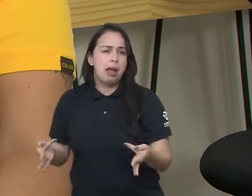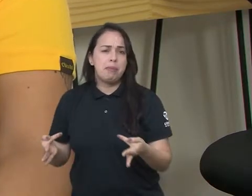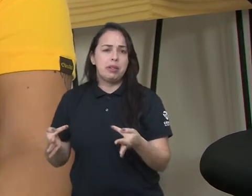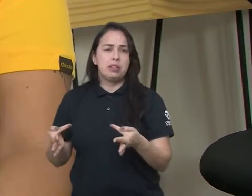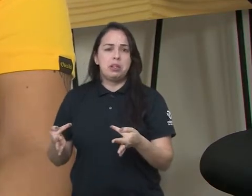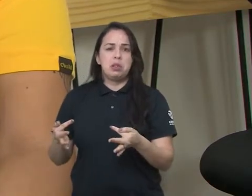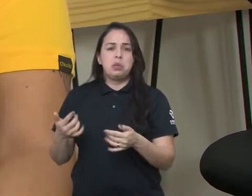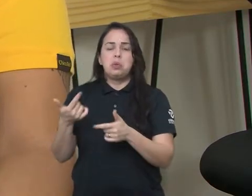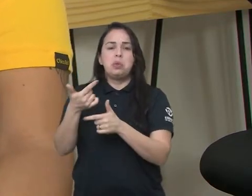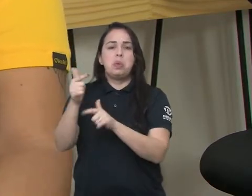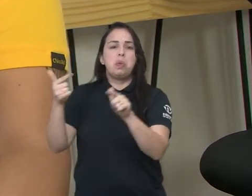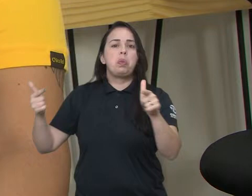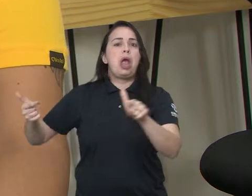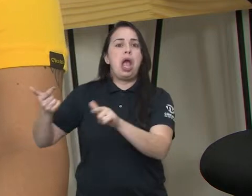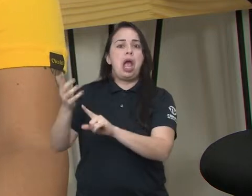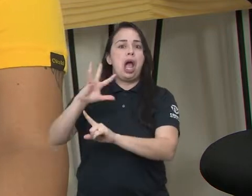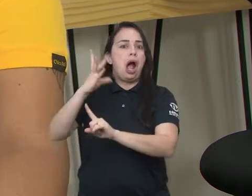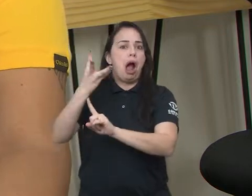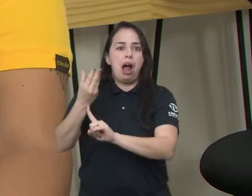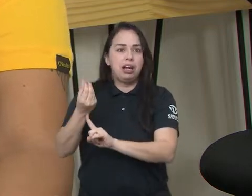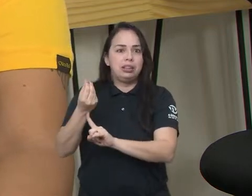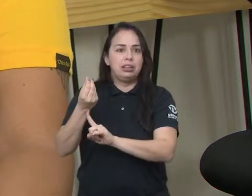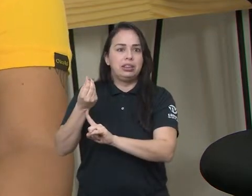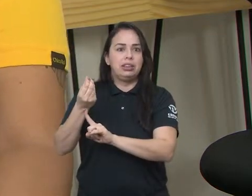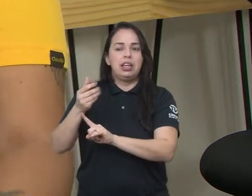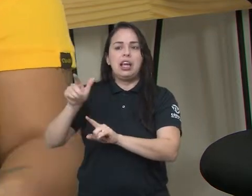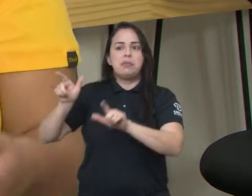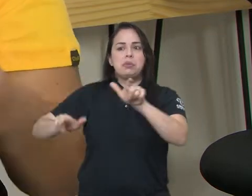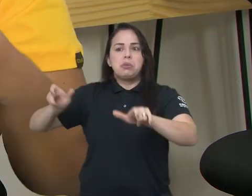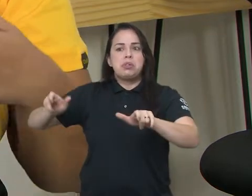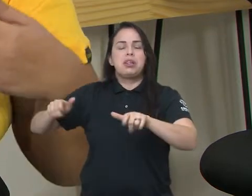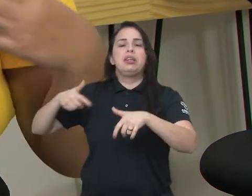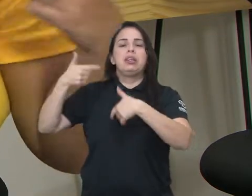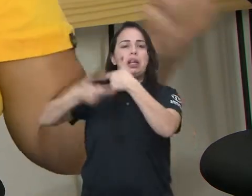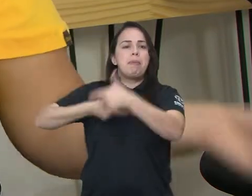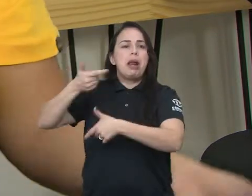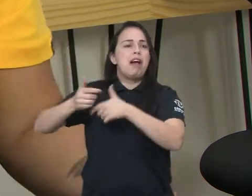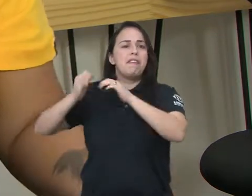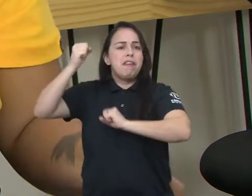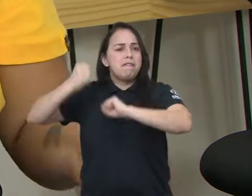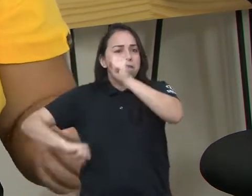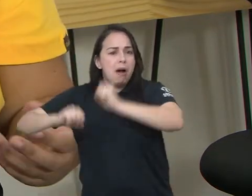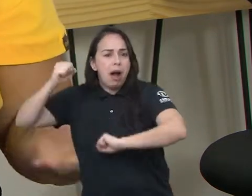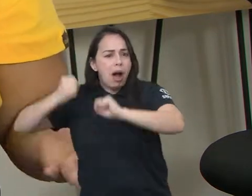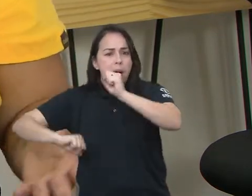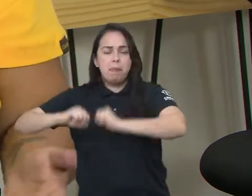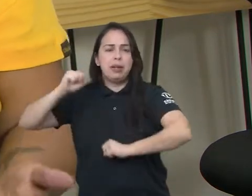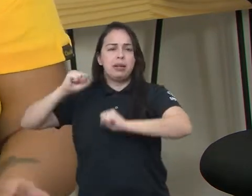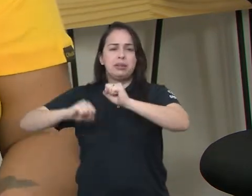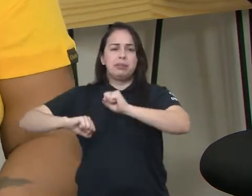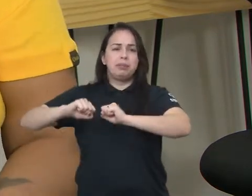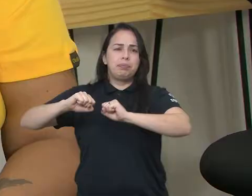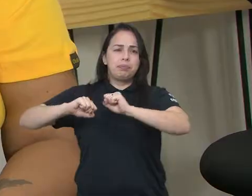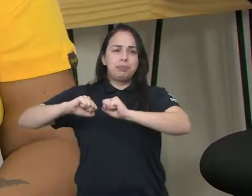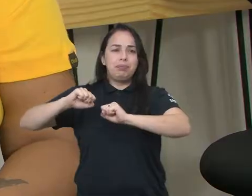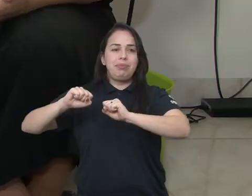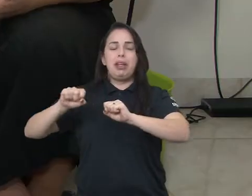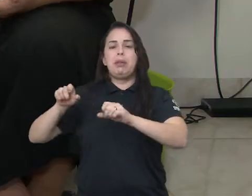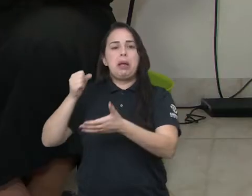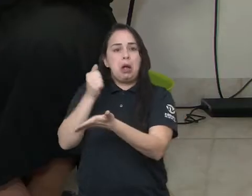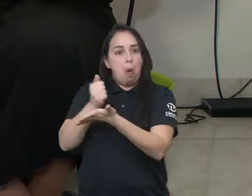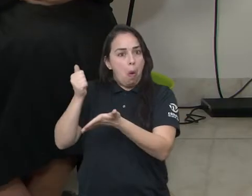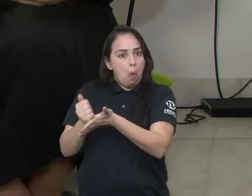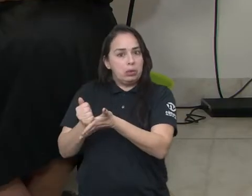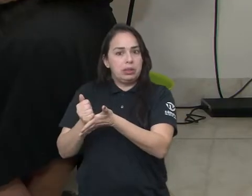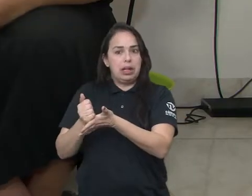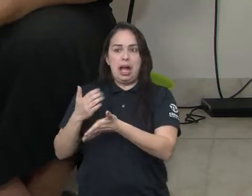não tinha, assim, essa coisa de artista, não existia possibilidade. É todo mundo metalúrgico, dono de casa, gente que trabalha com